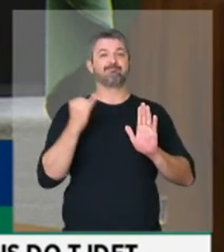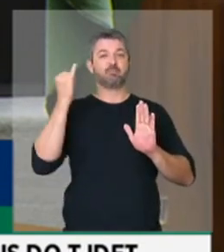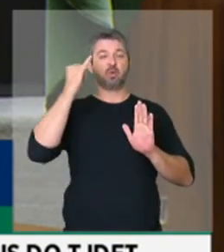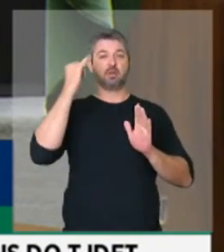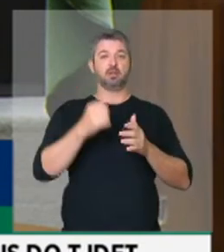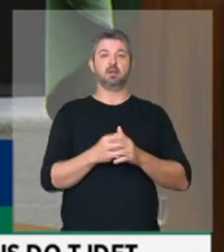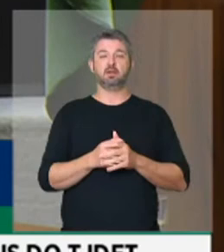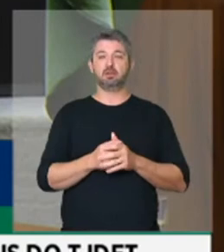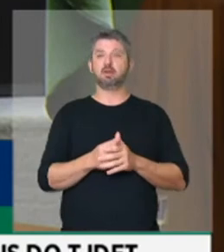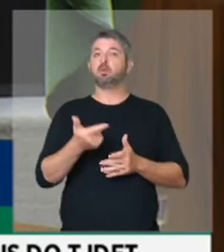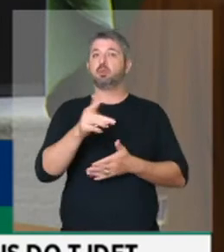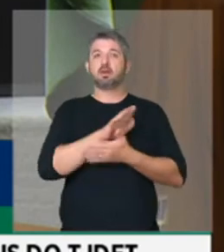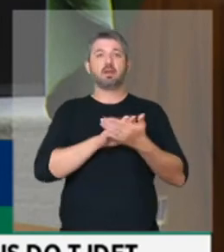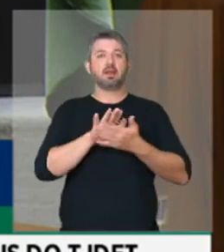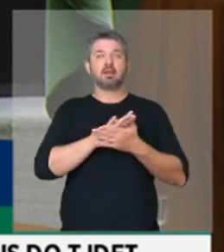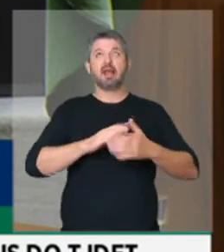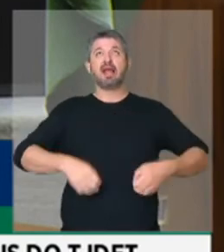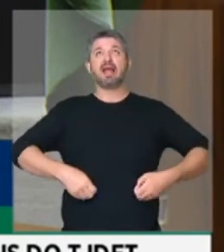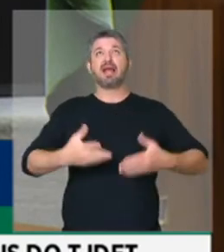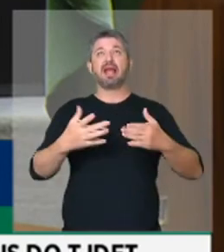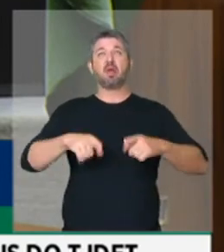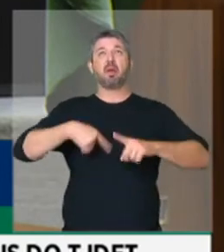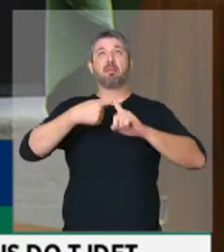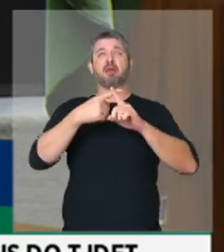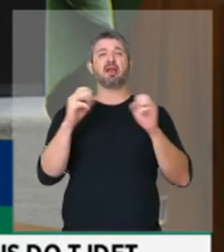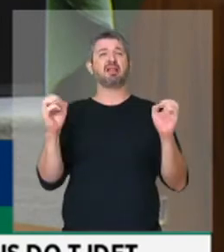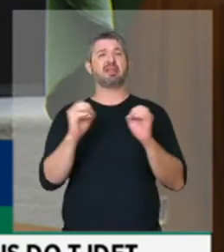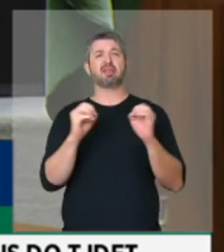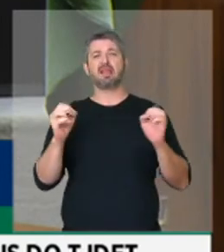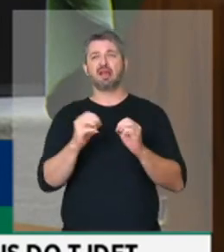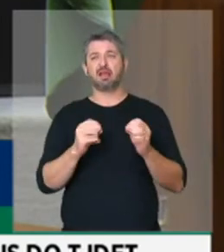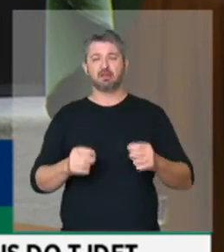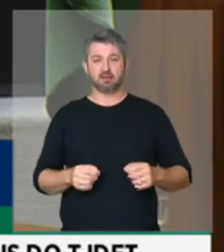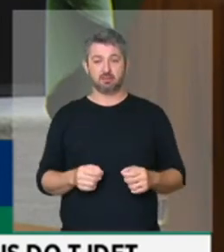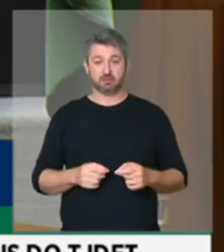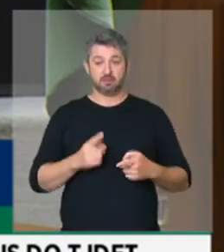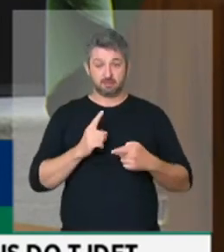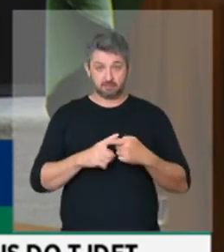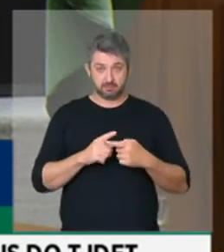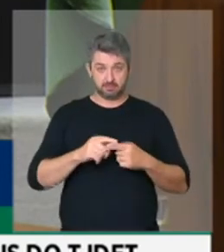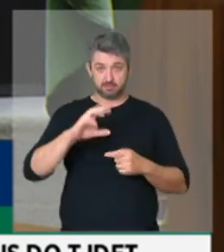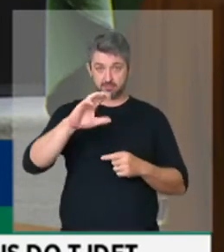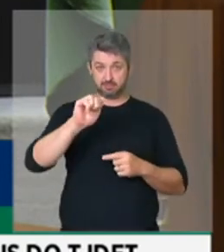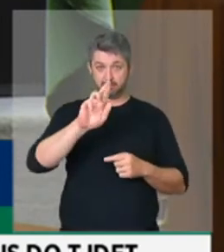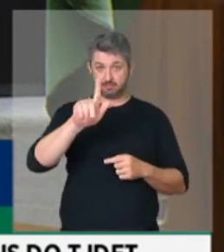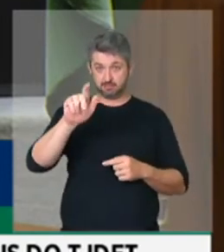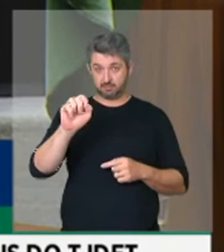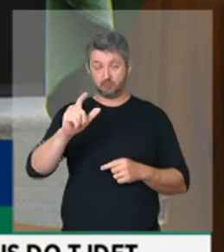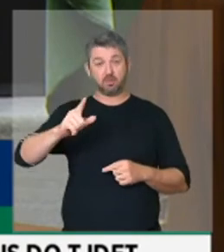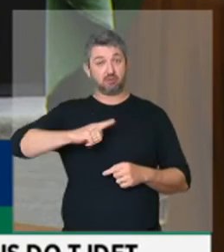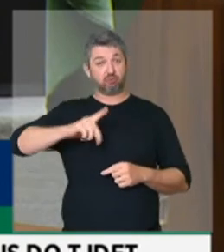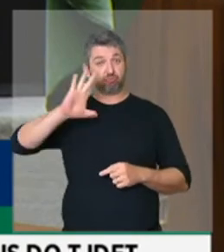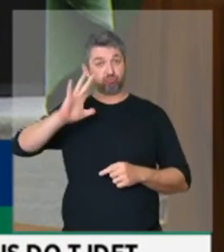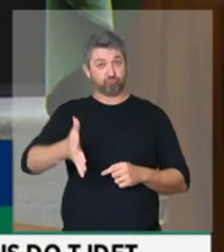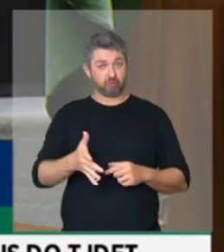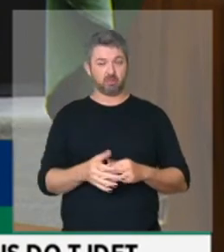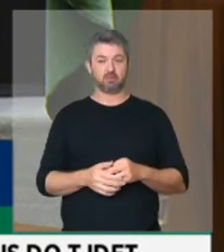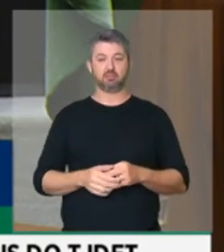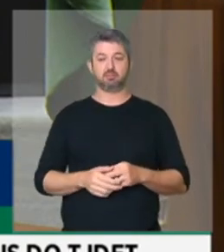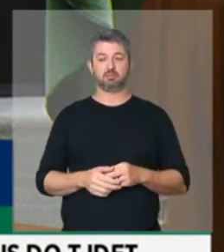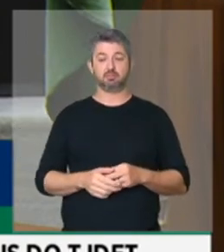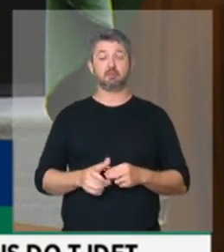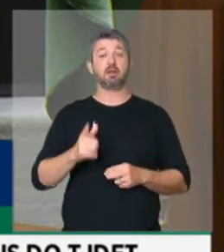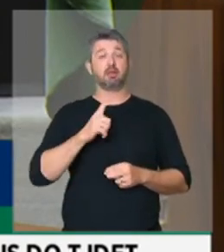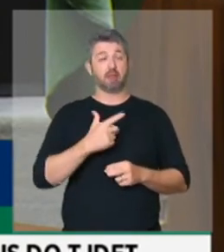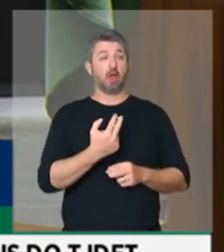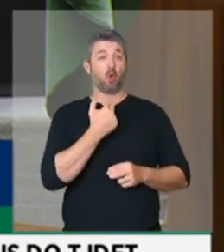tem qualquer tipo de gasto extra, porque os cargos já existem e eles estão